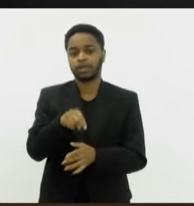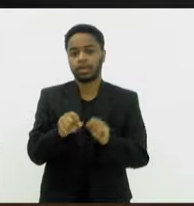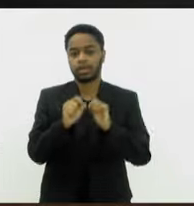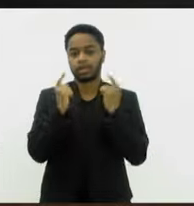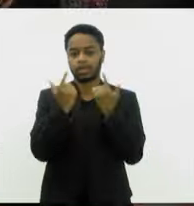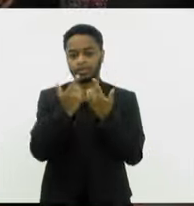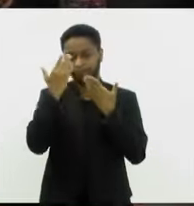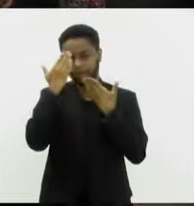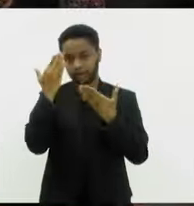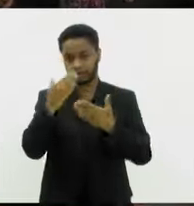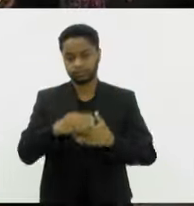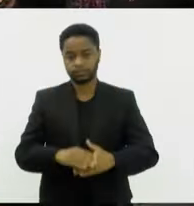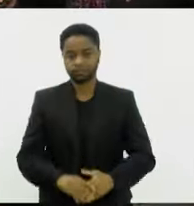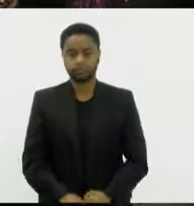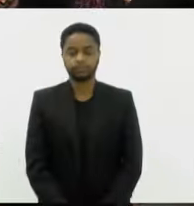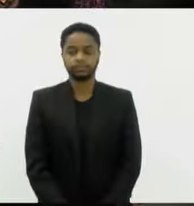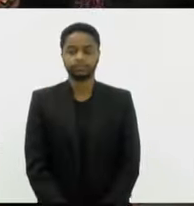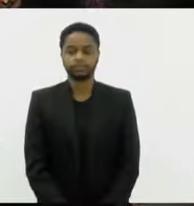obrigada